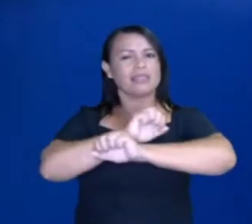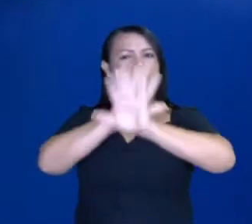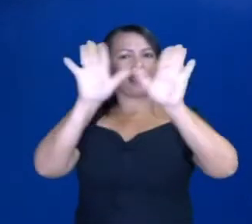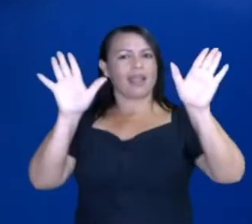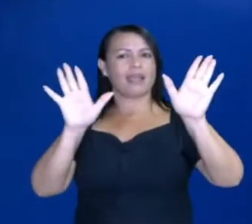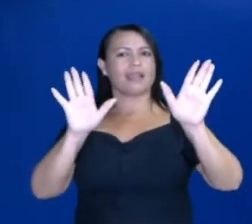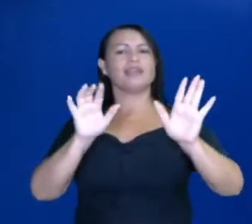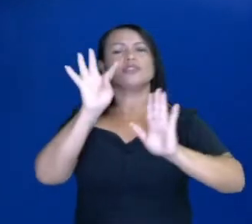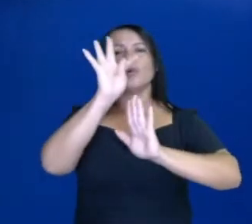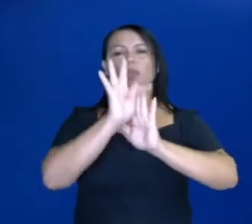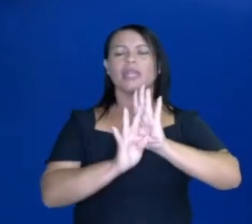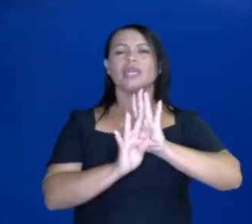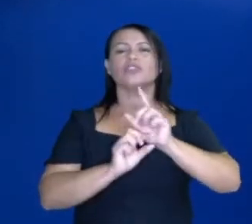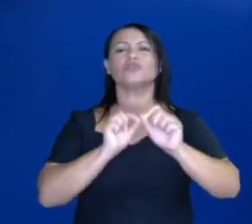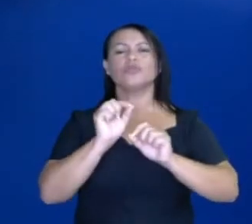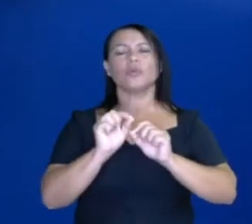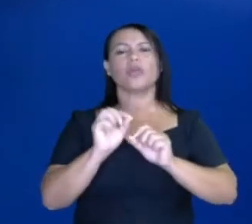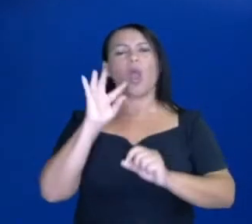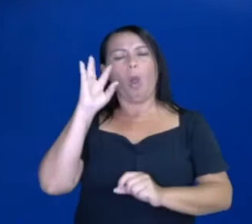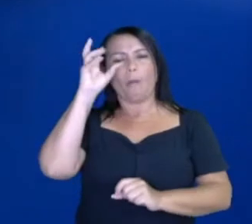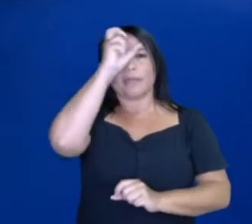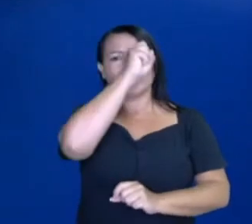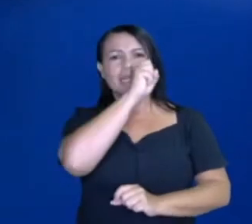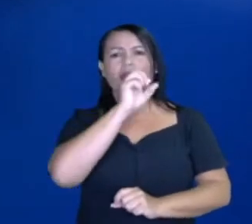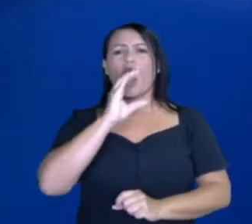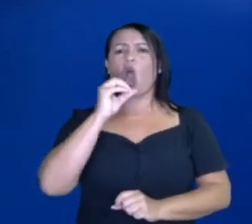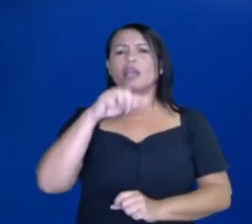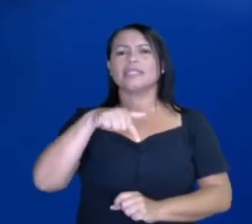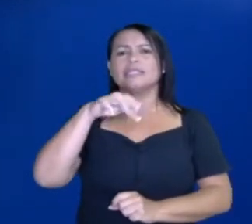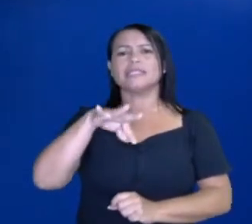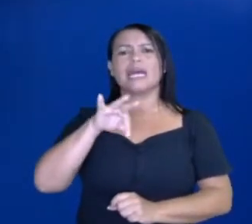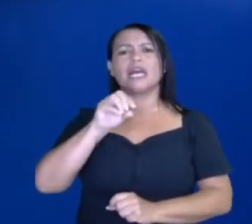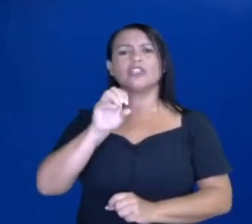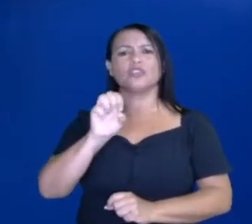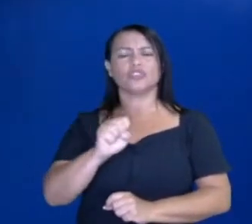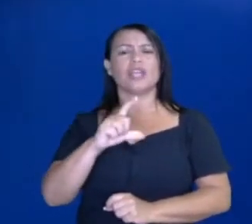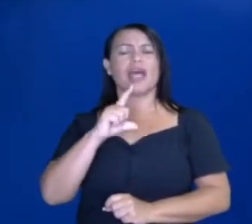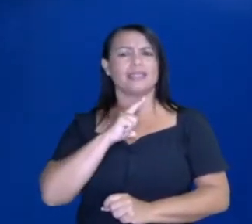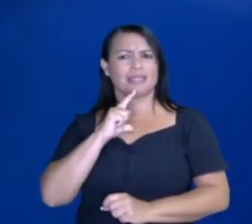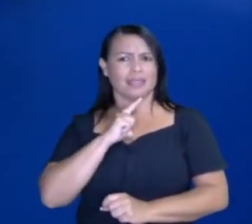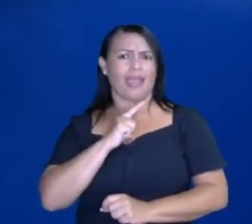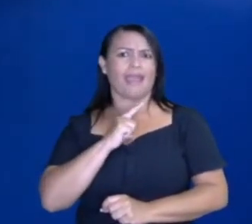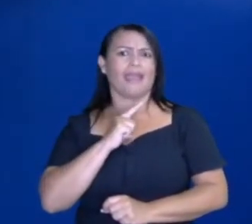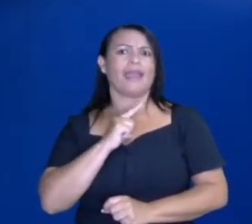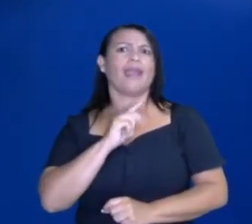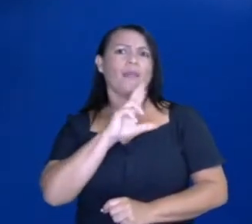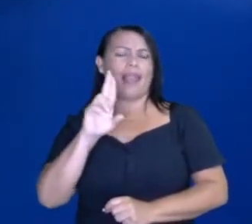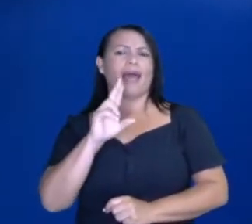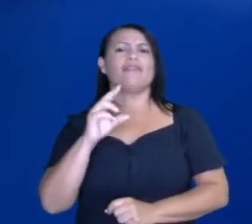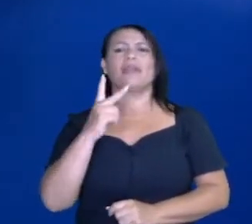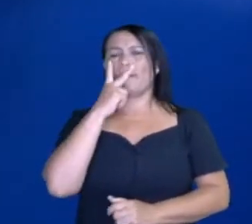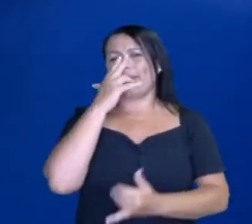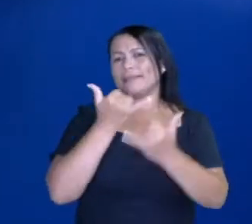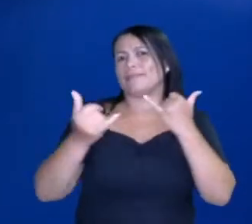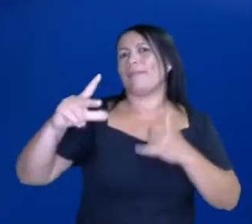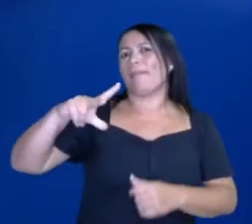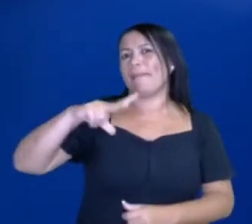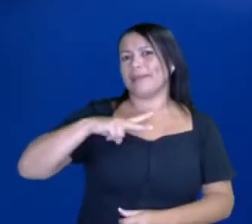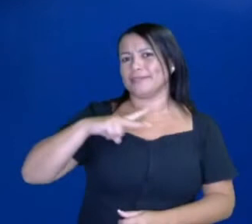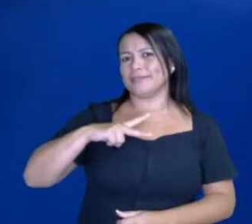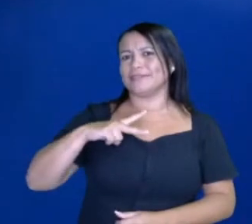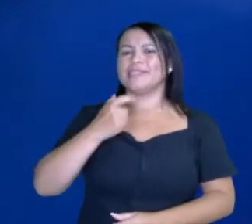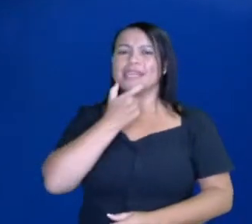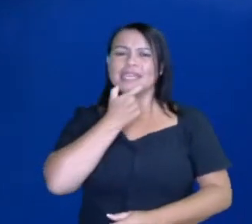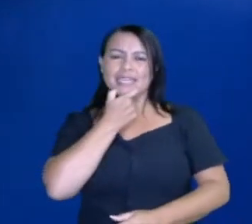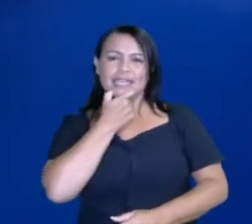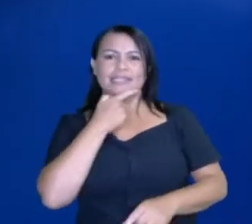texto. Cognatos idênticos. Temos particular, que sim, quer dizer particular também em inglês. Area,